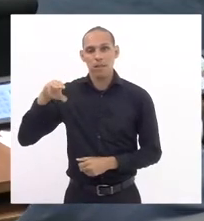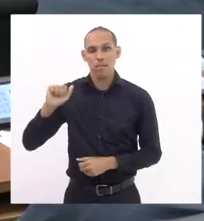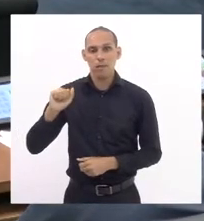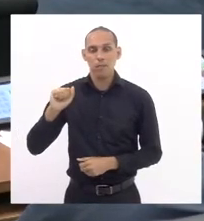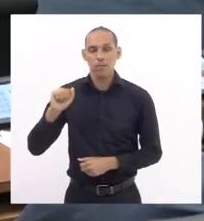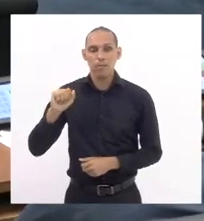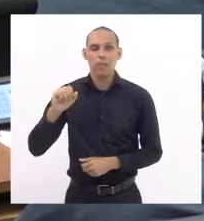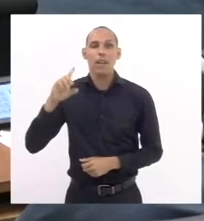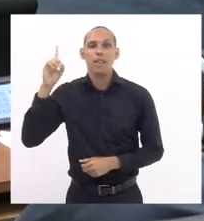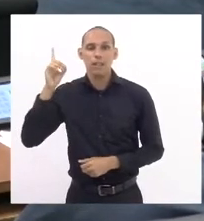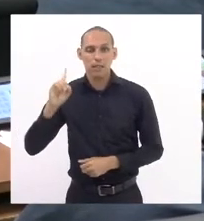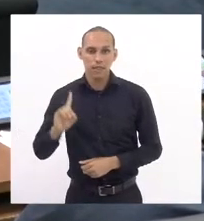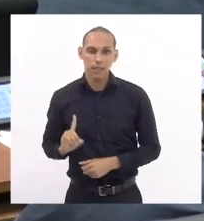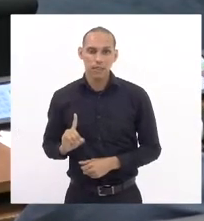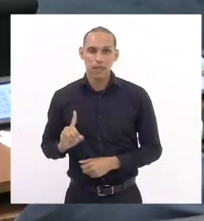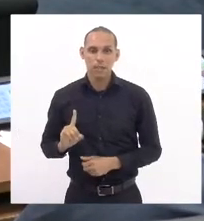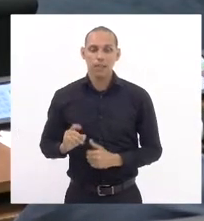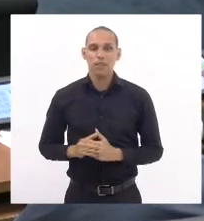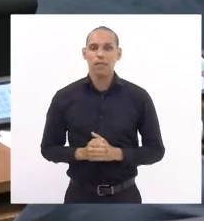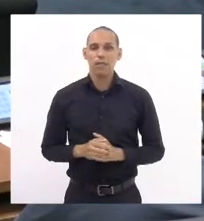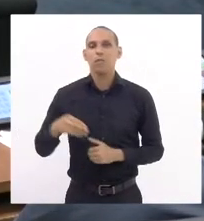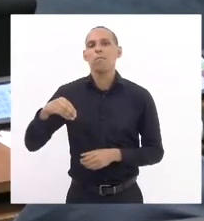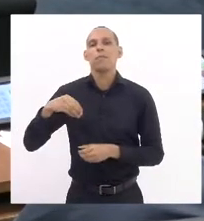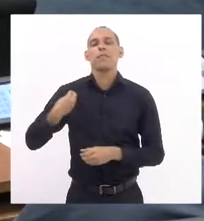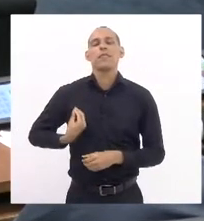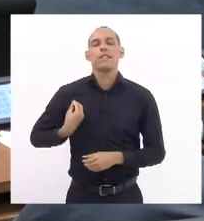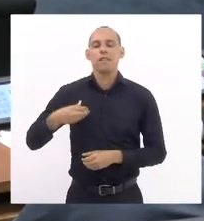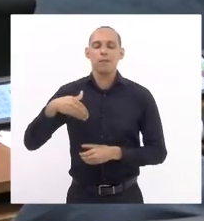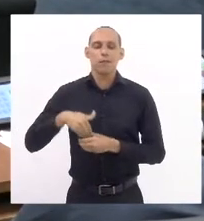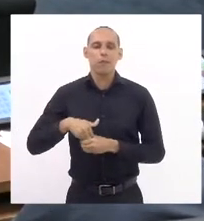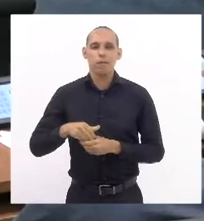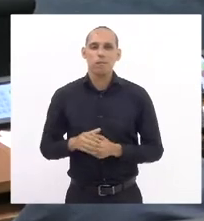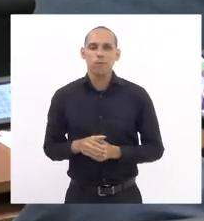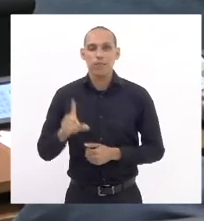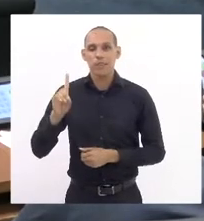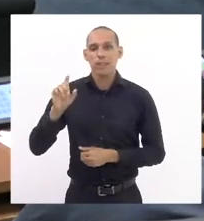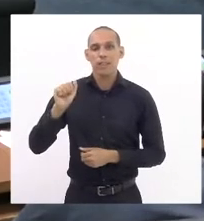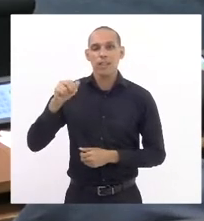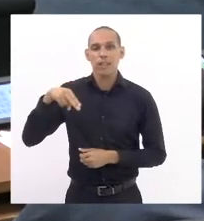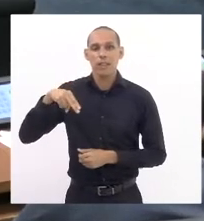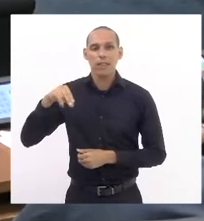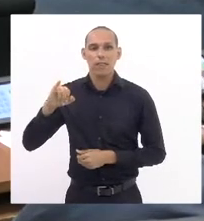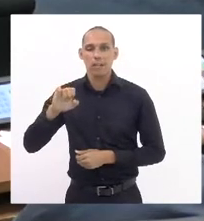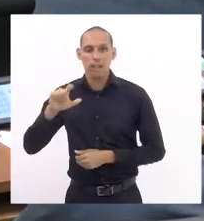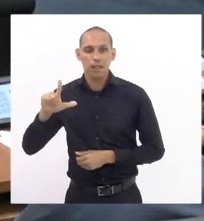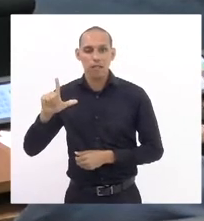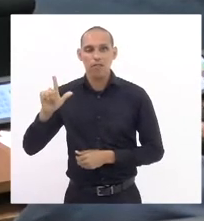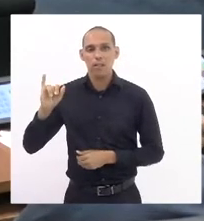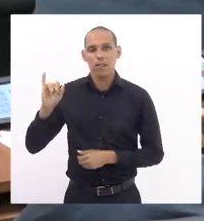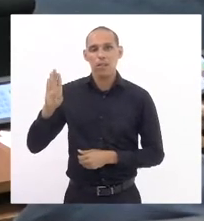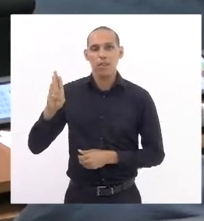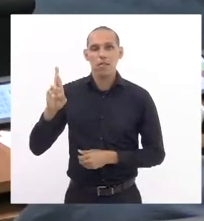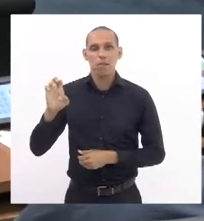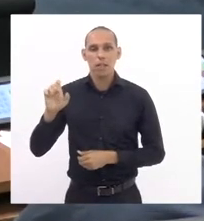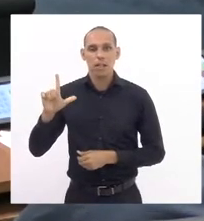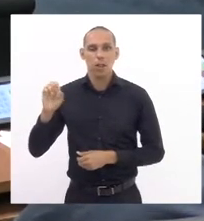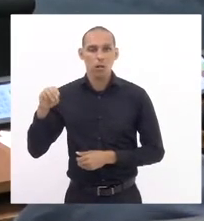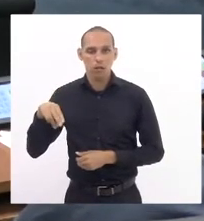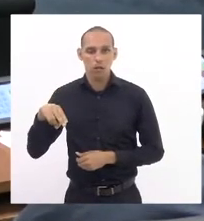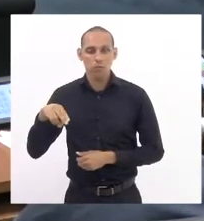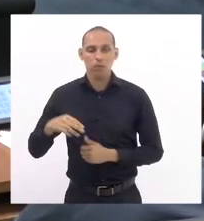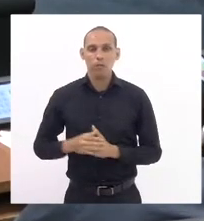deputada Dani Monteiro, presente, vai votar, deputado Daniel Librelon, deputado